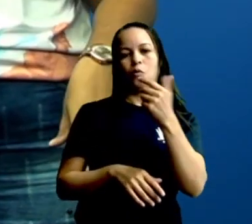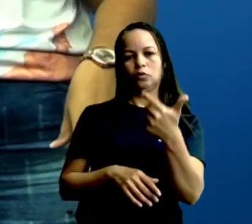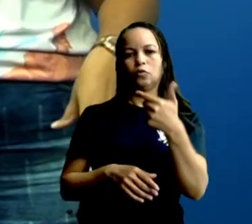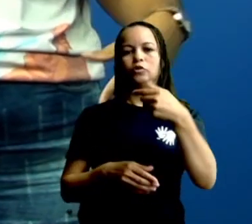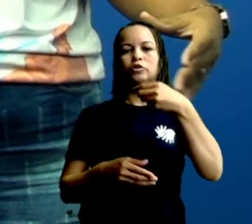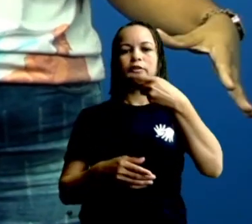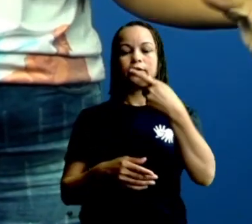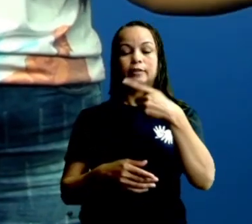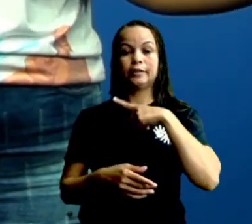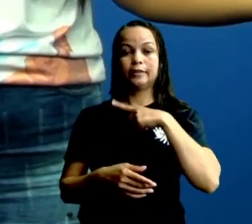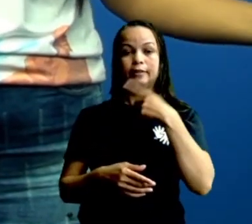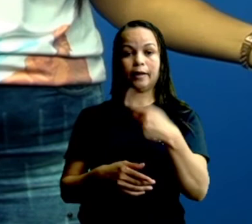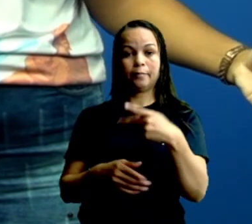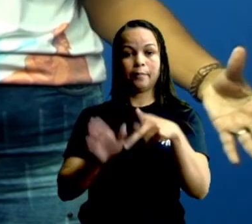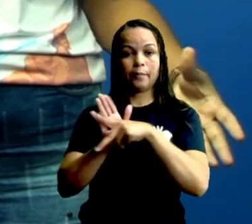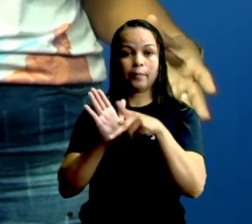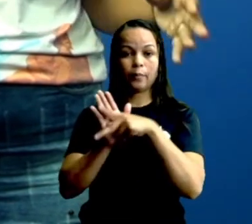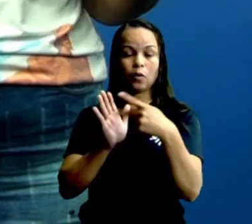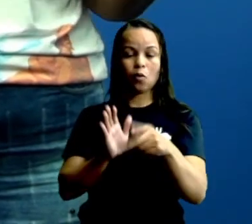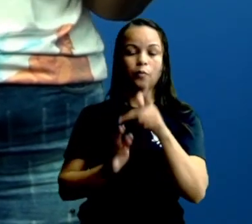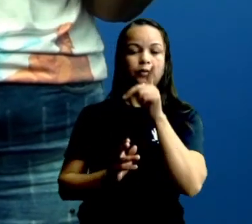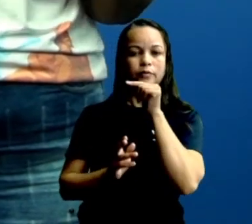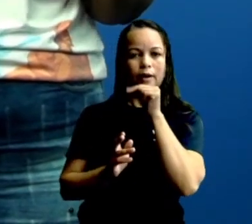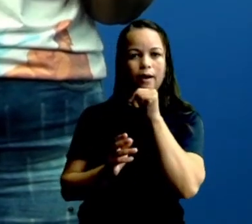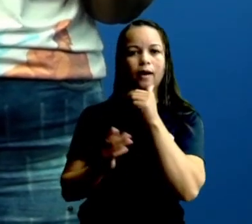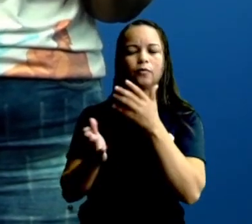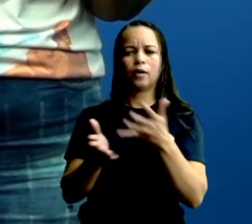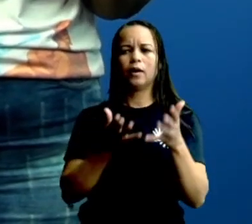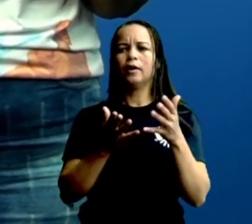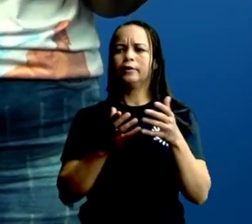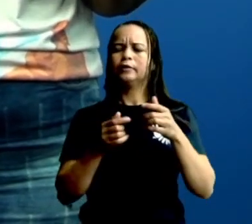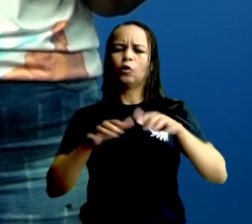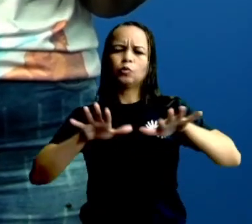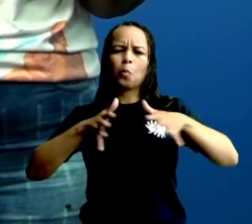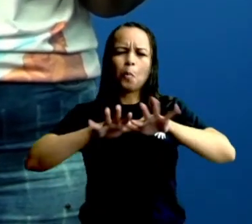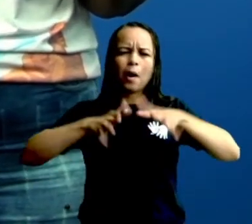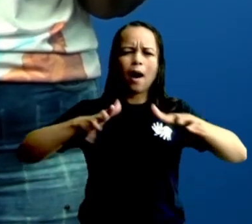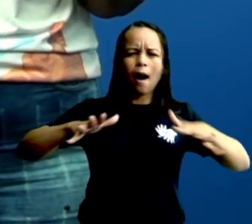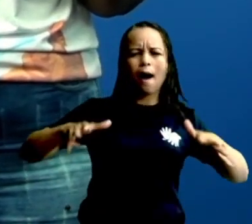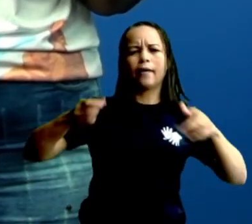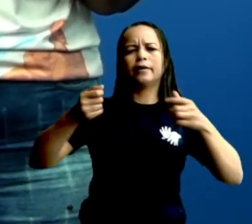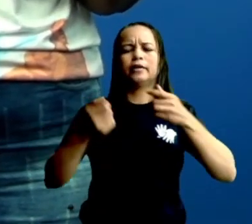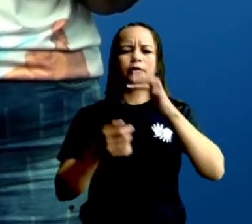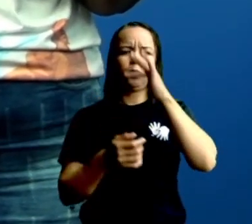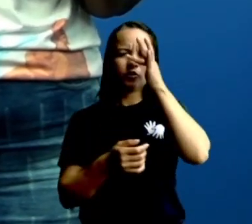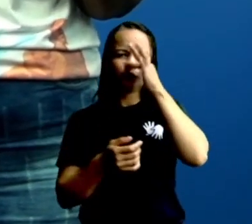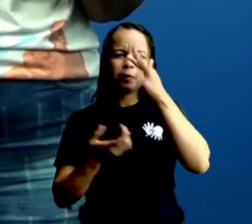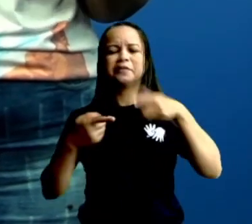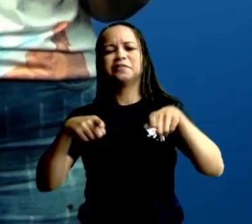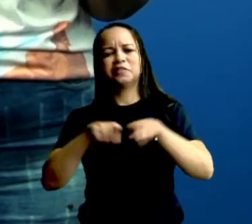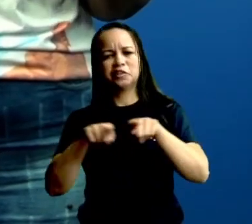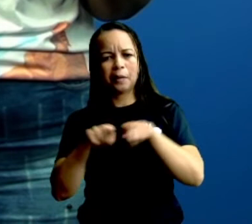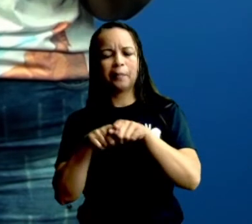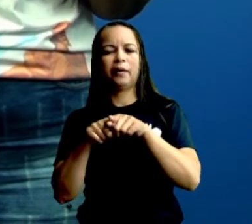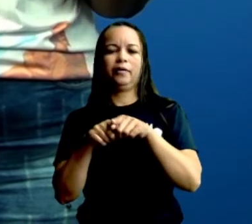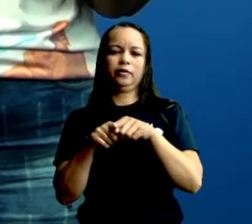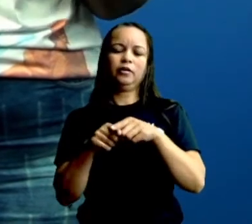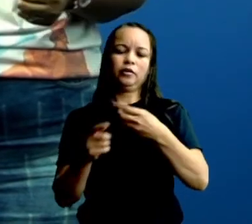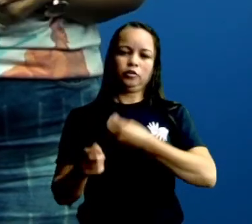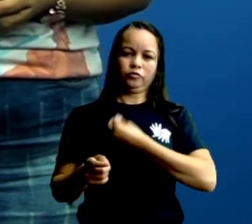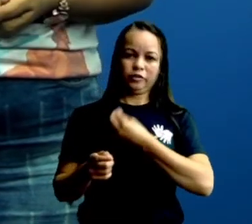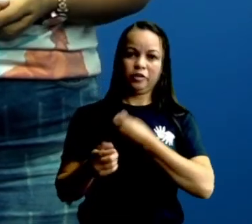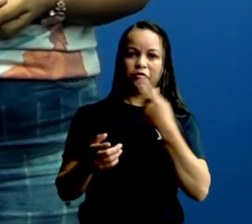ali, submersas em rios, em mares, elas também tiram o oxigênio que elas precisam para sobreviver da